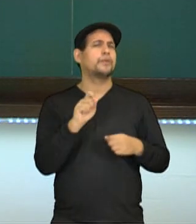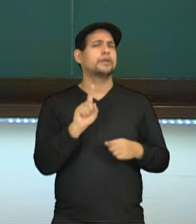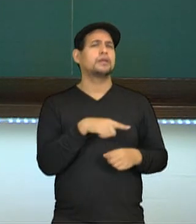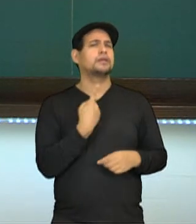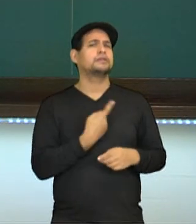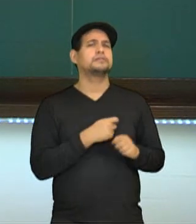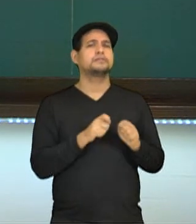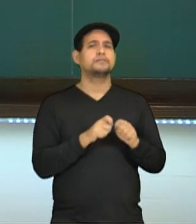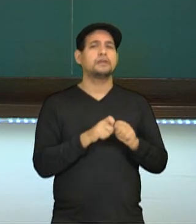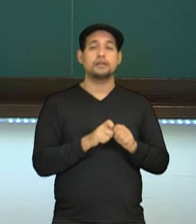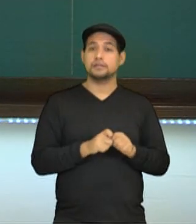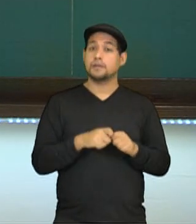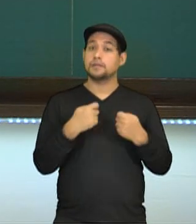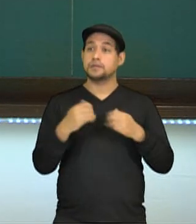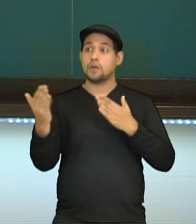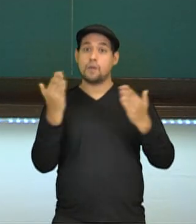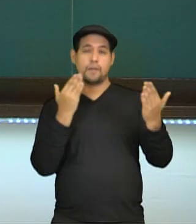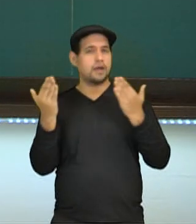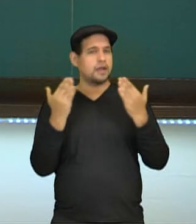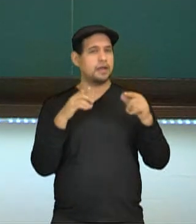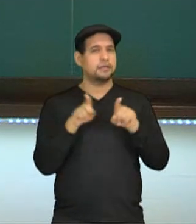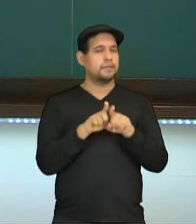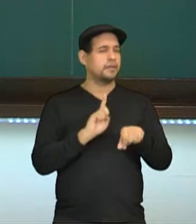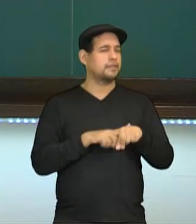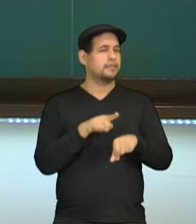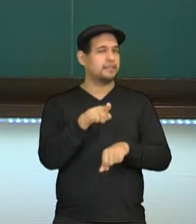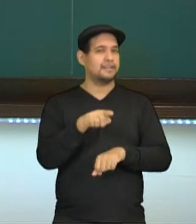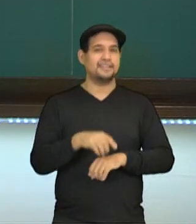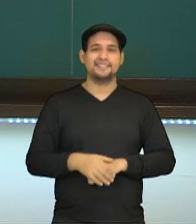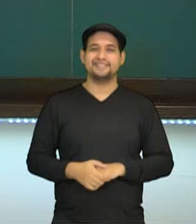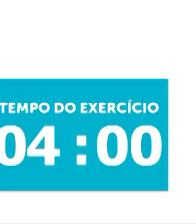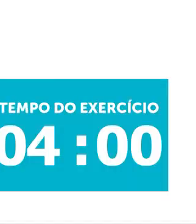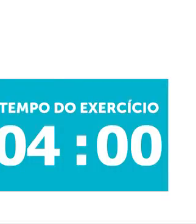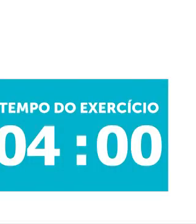tem que fazer? Comparar essas frações. Tempinho para vocês.